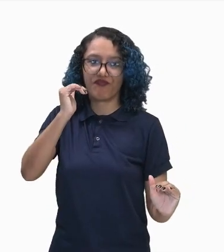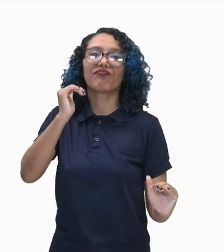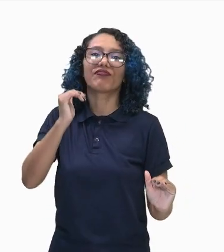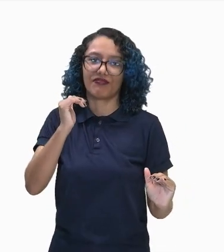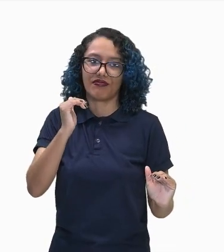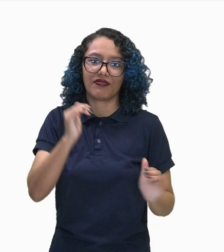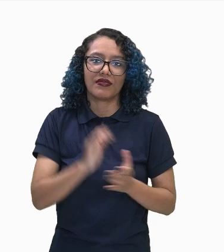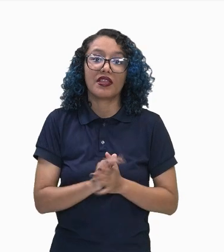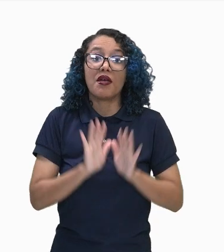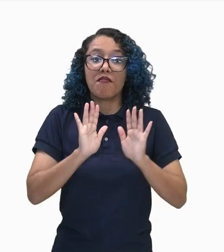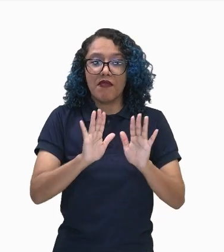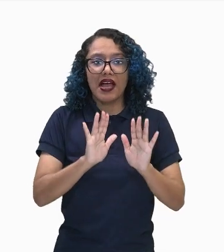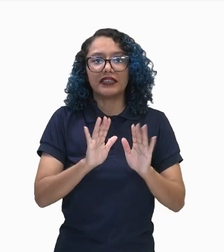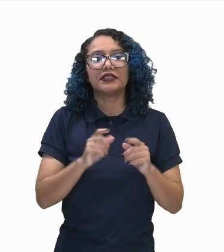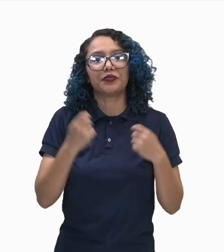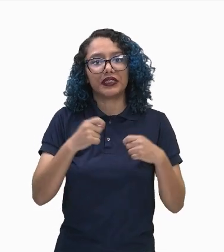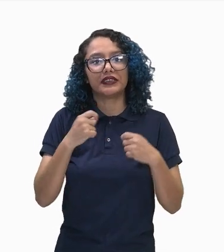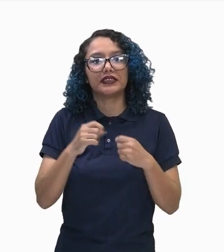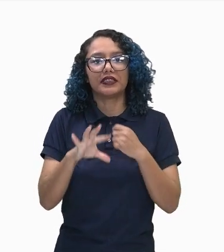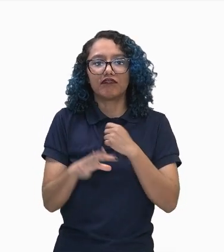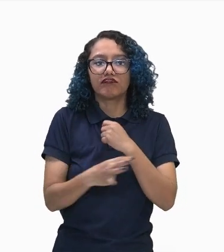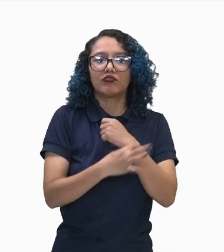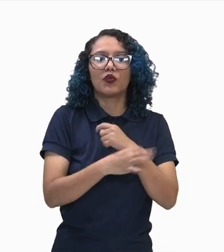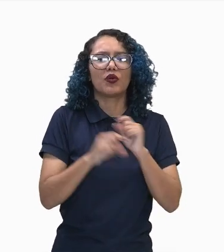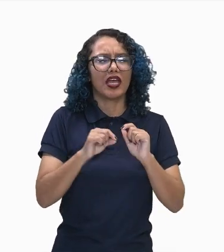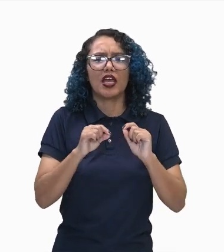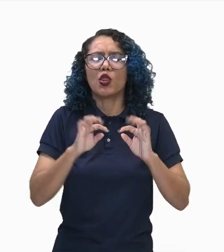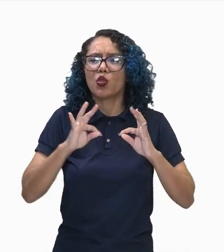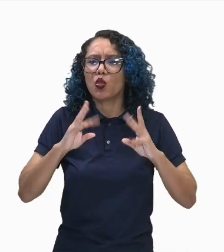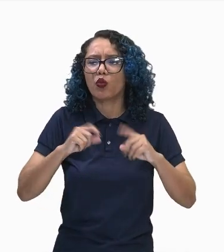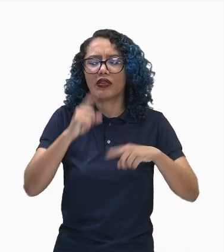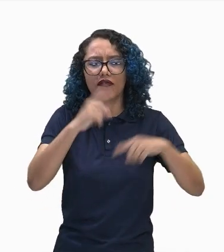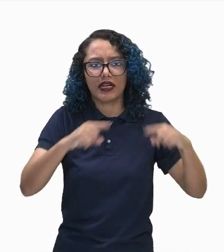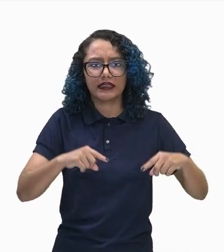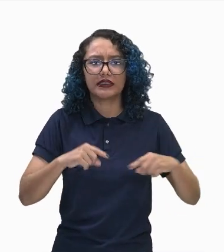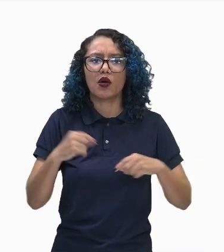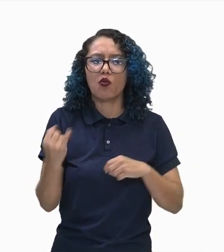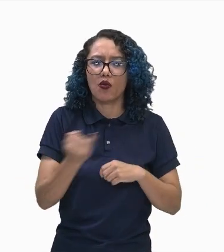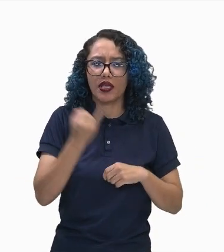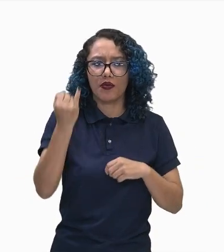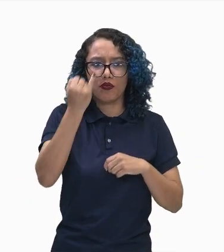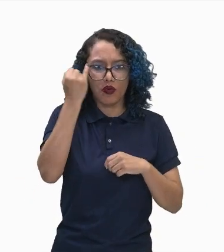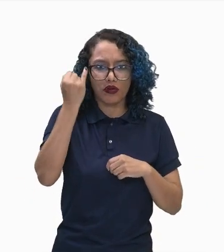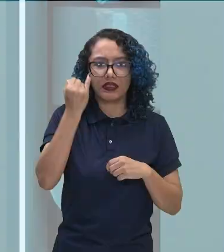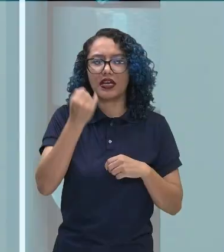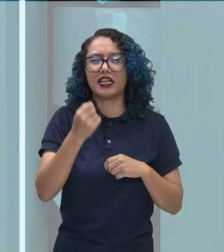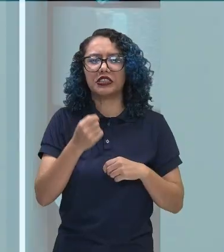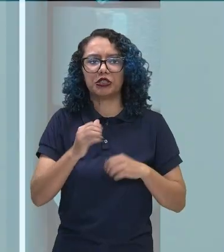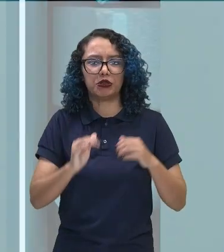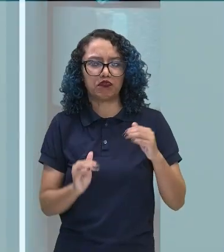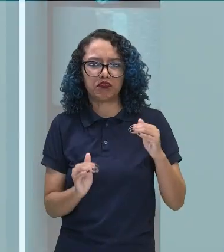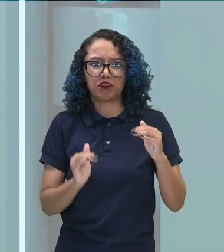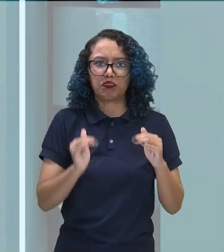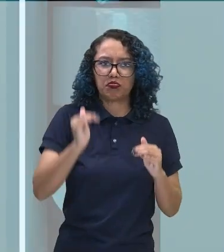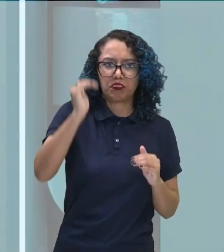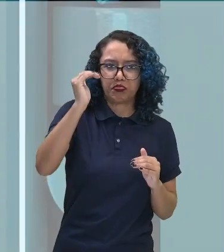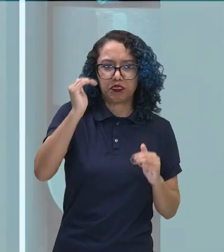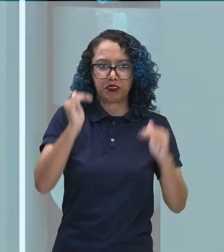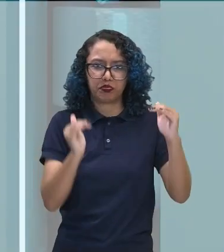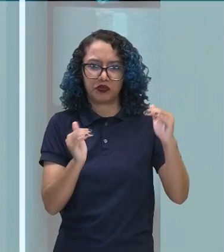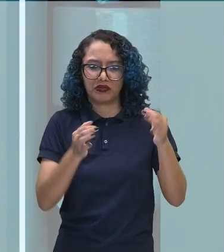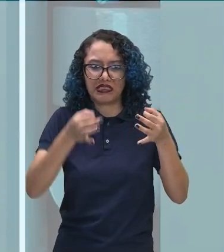variações são aceitas e nenhuma delas é superior ou considerada mais correta. Então, podemos ver